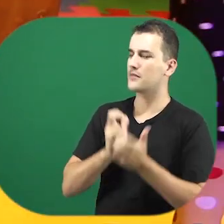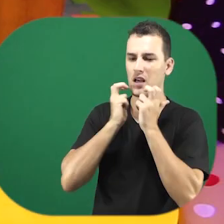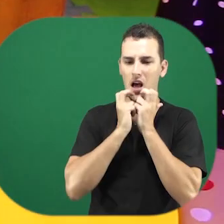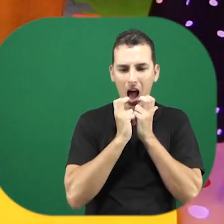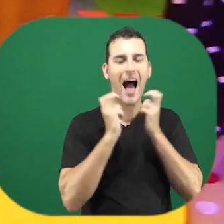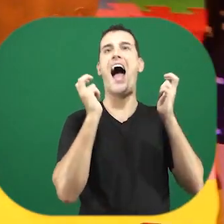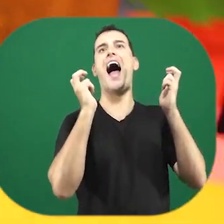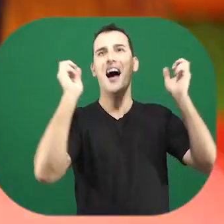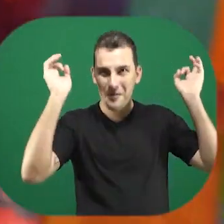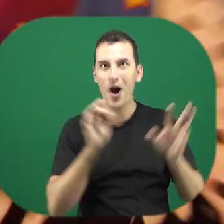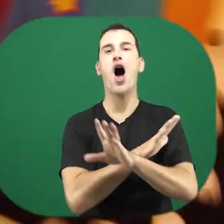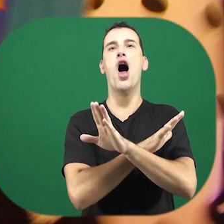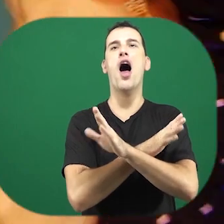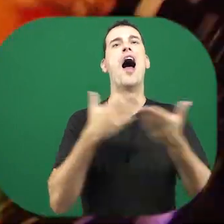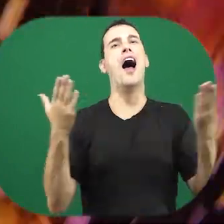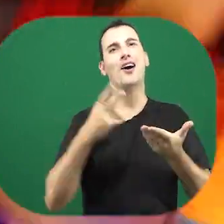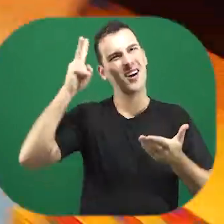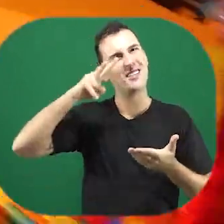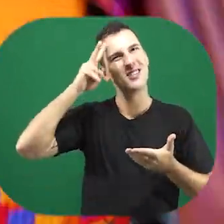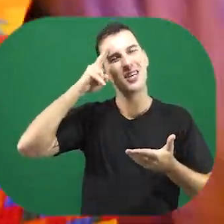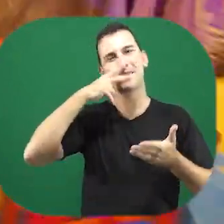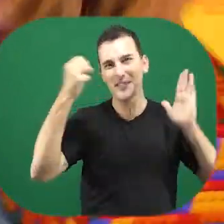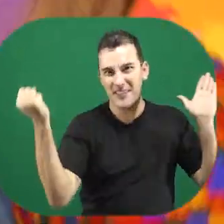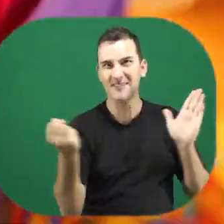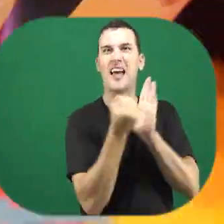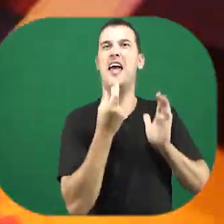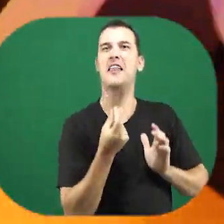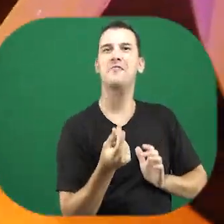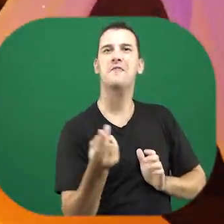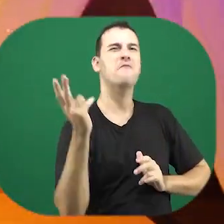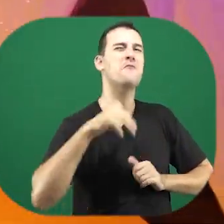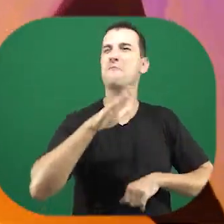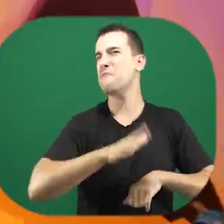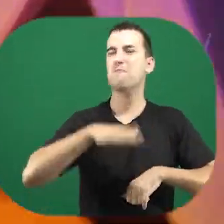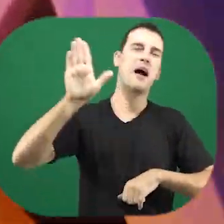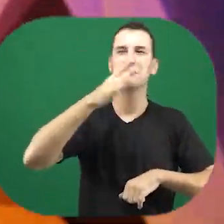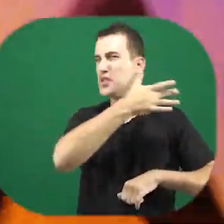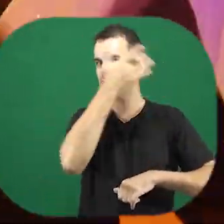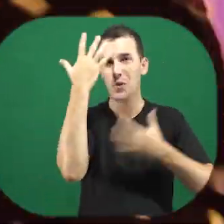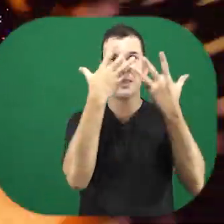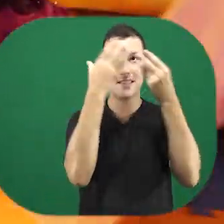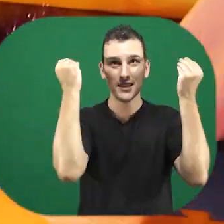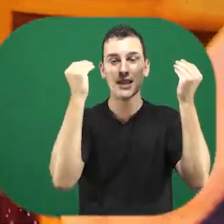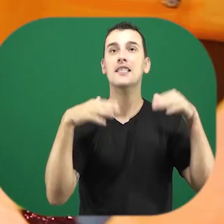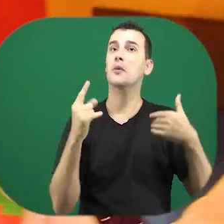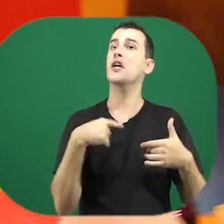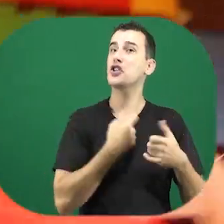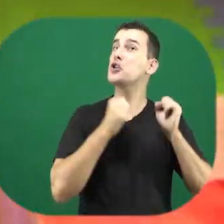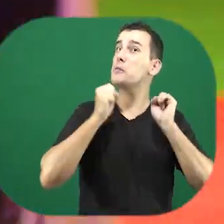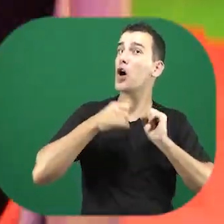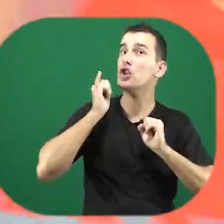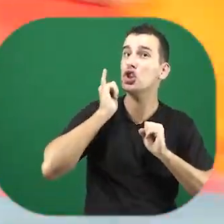Pronto! Agora essa história ficou um pouquinho mais eterna! E nunca mais vai cair no esquecimento! Nós todos podemos ser contadores